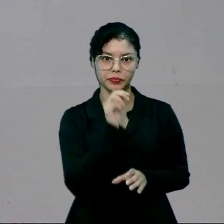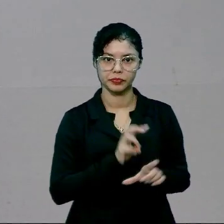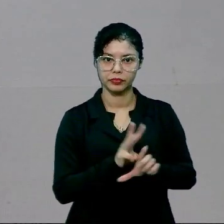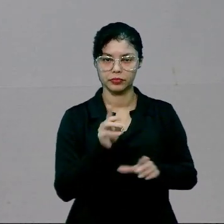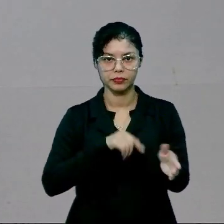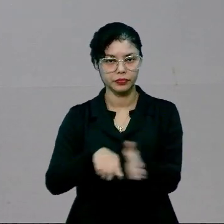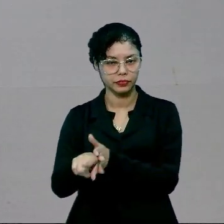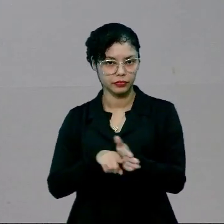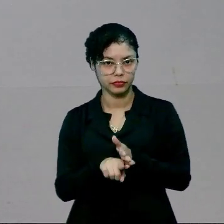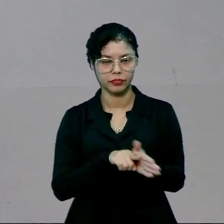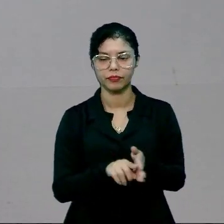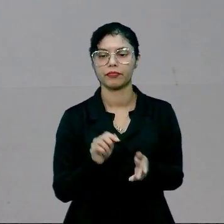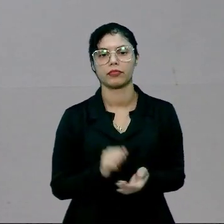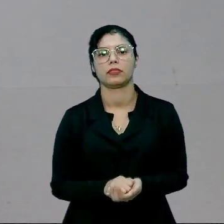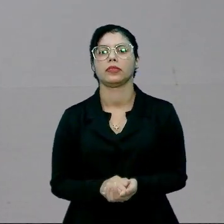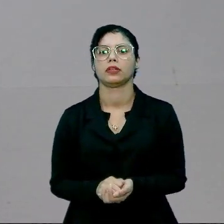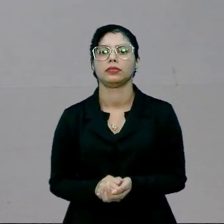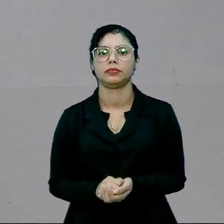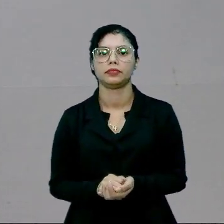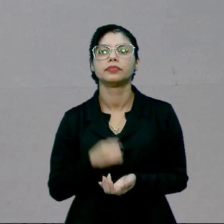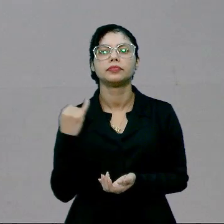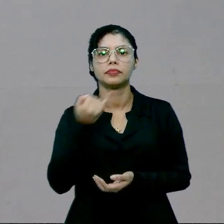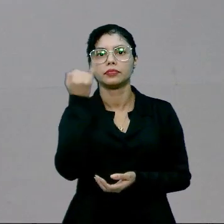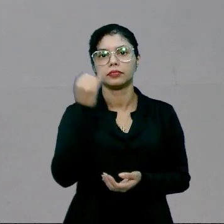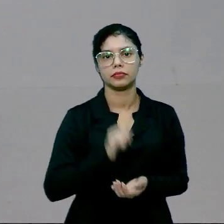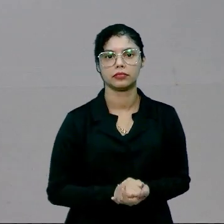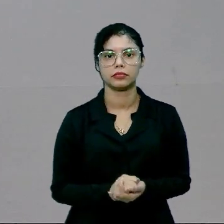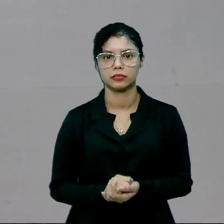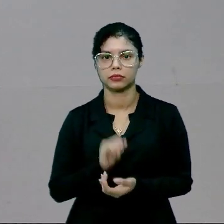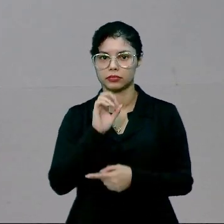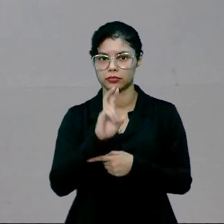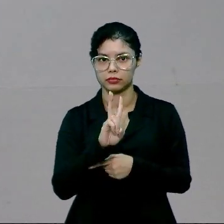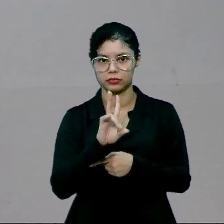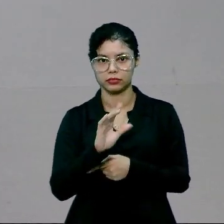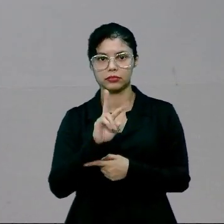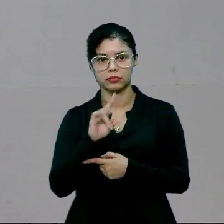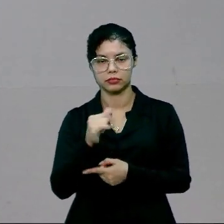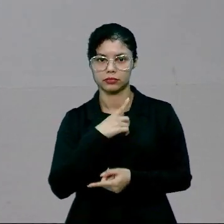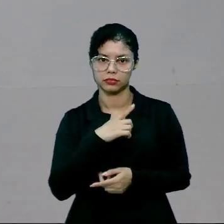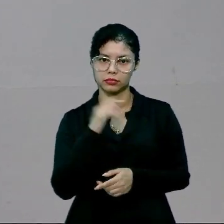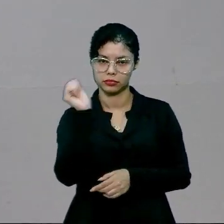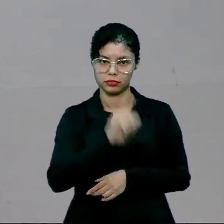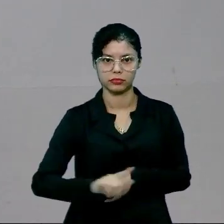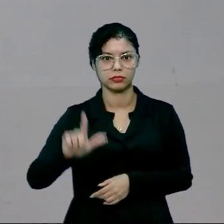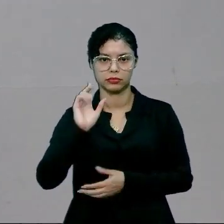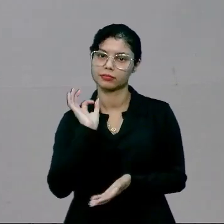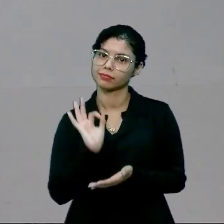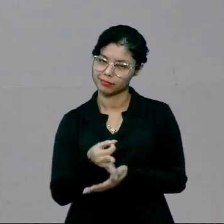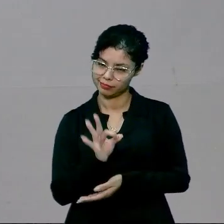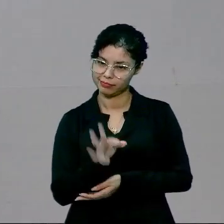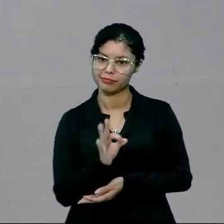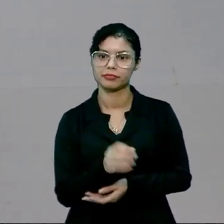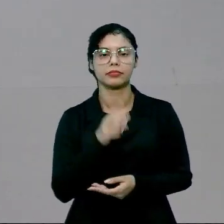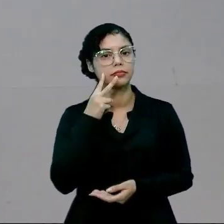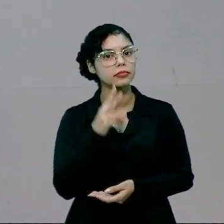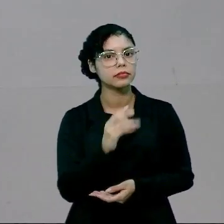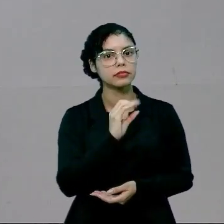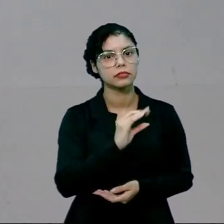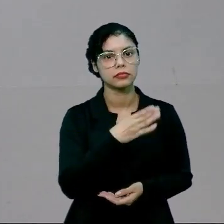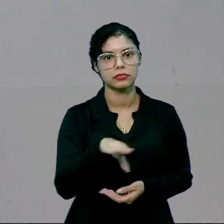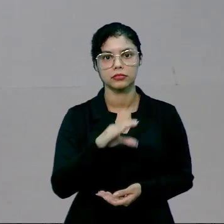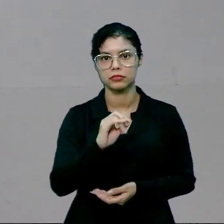de pesquisa e principais obras que caem no Enem em literatura, com certeza você verá